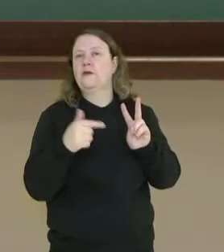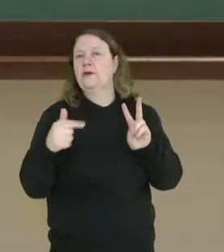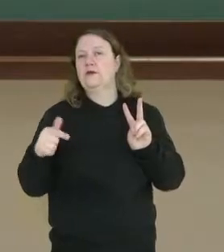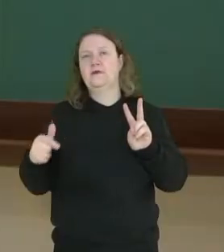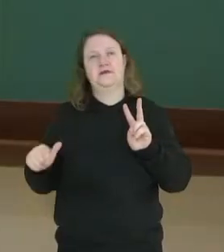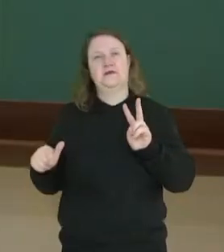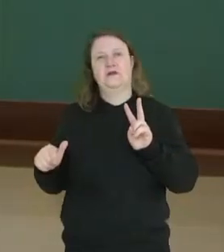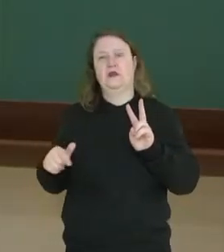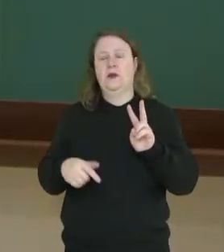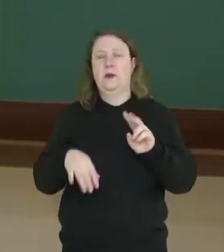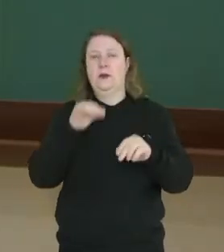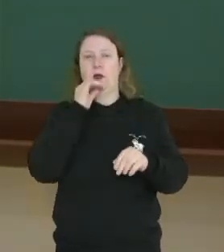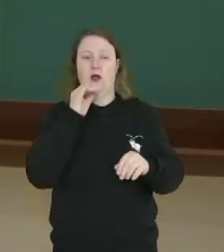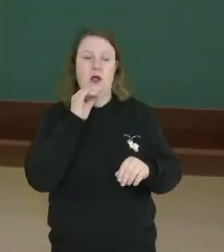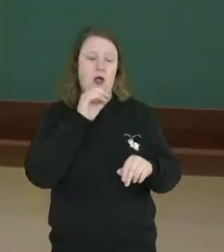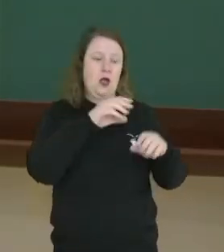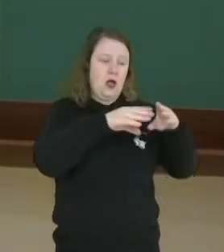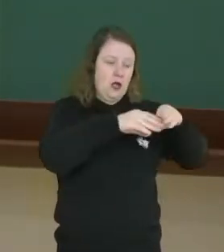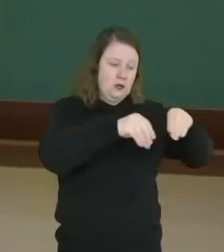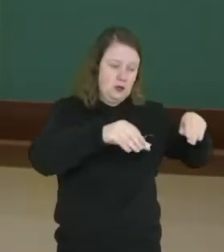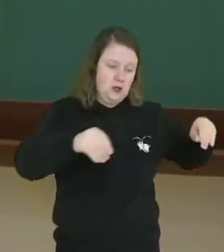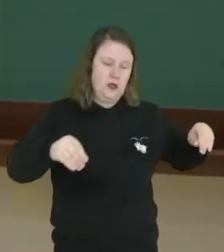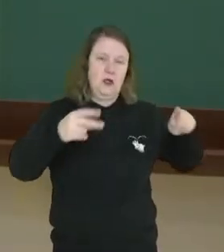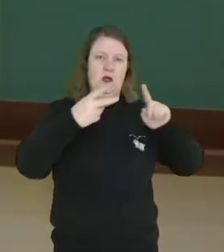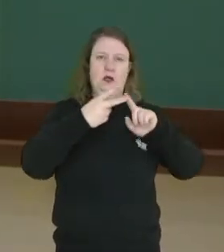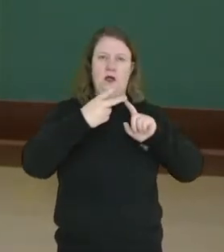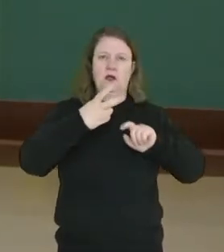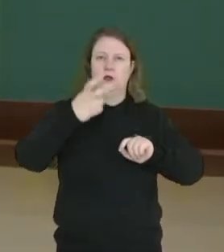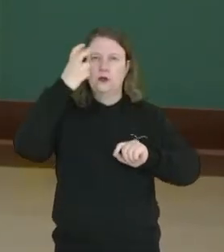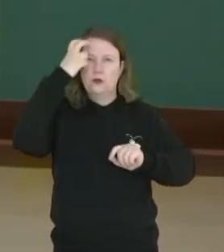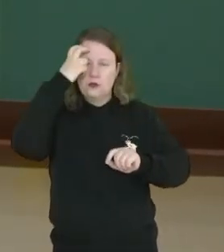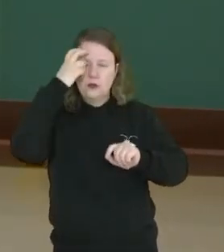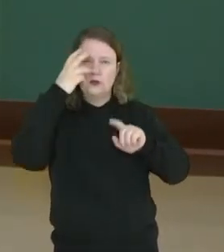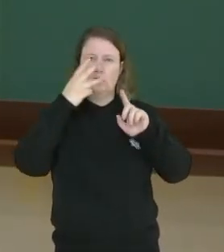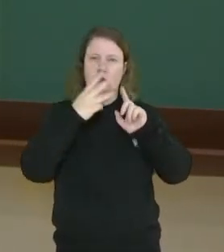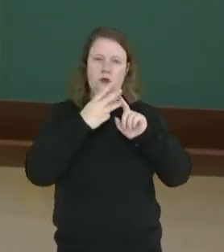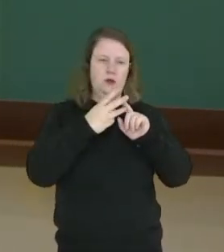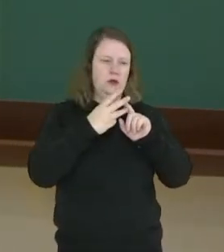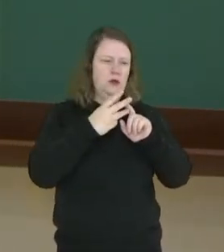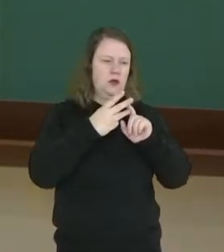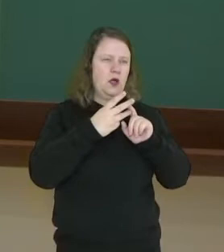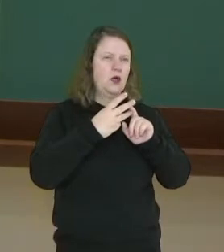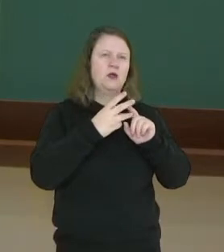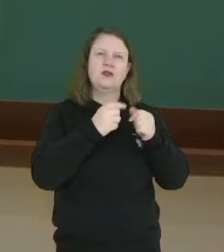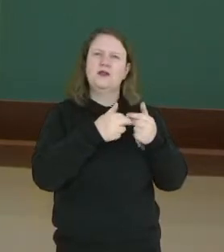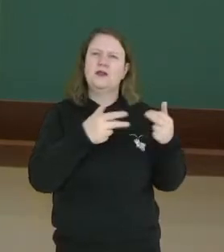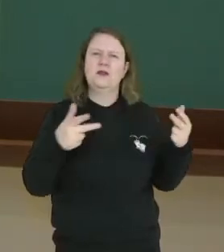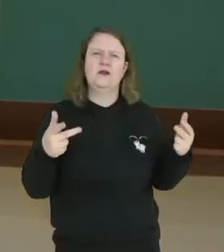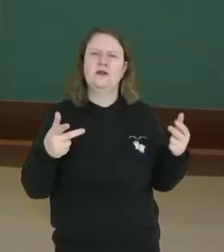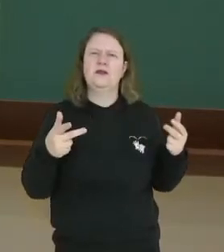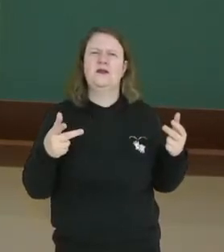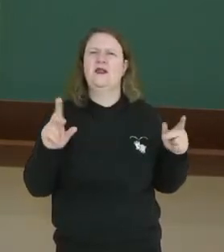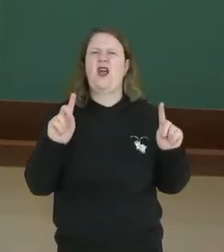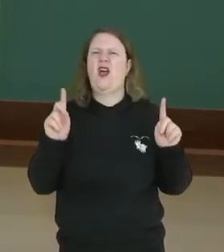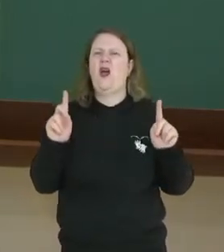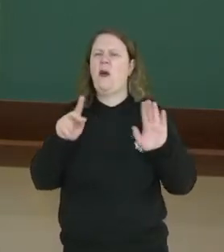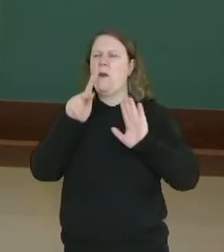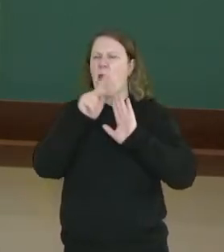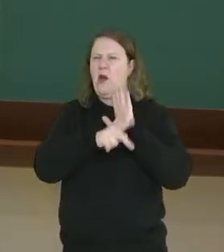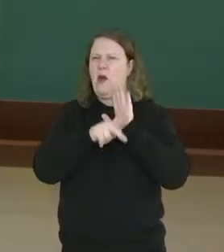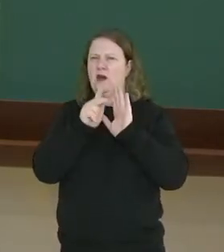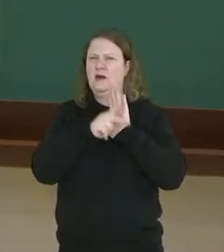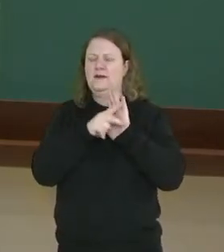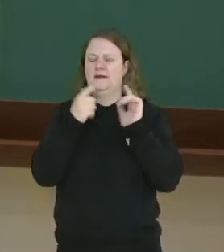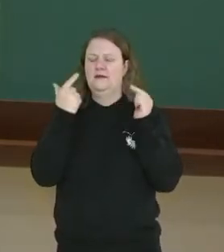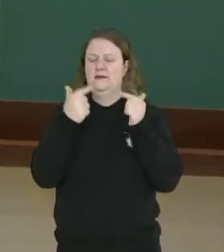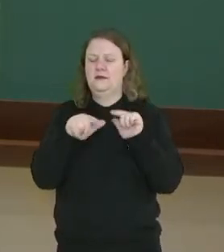a cultura, as terras, as demarcações iam ser tratadas, isso não fazia parte ali das pautas das